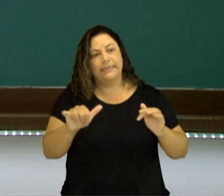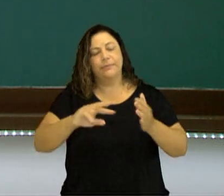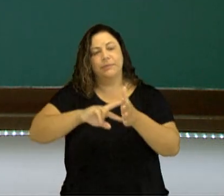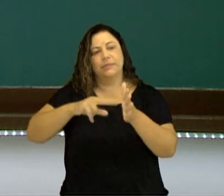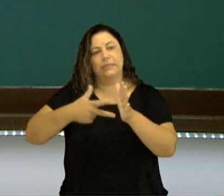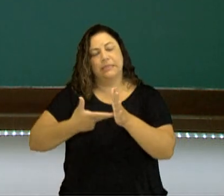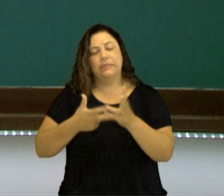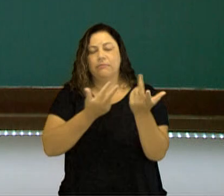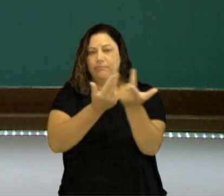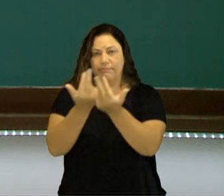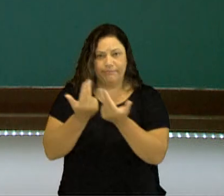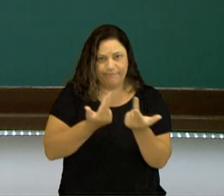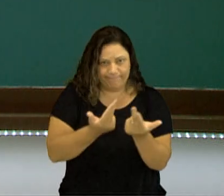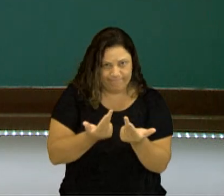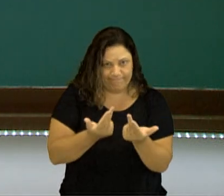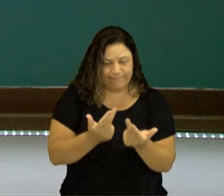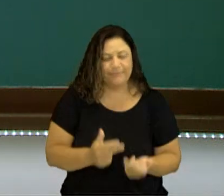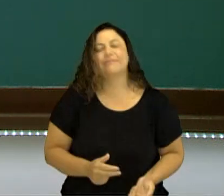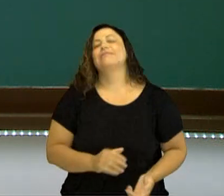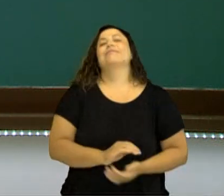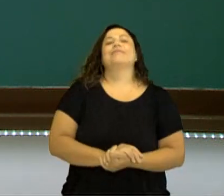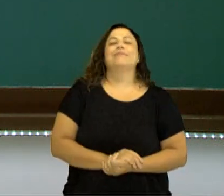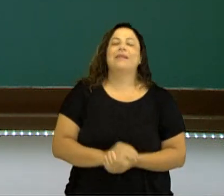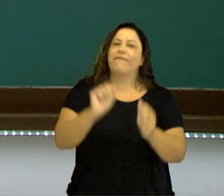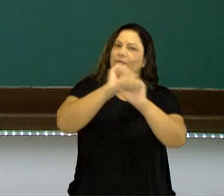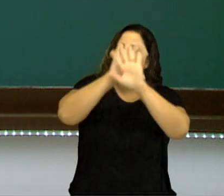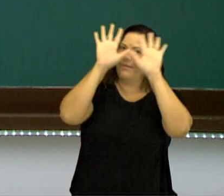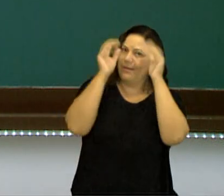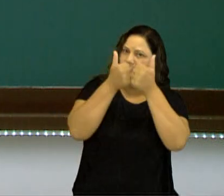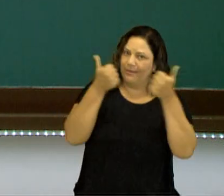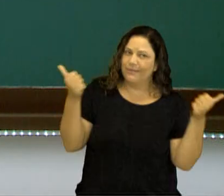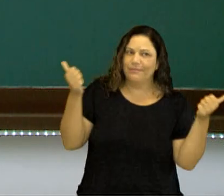a mesma coisa. Tá bom? Ficou claro?